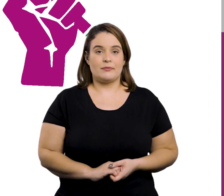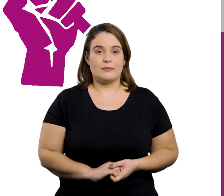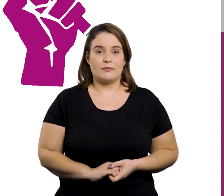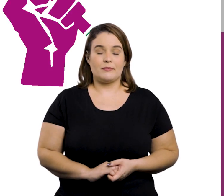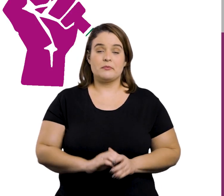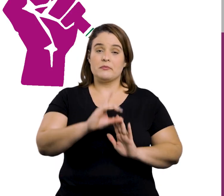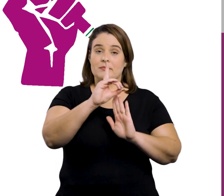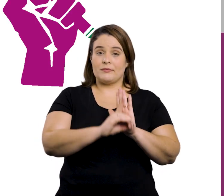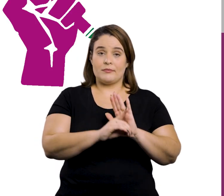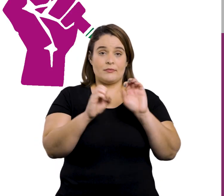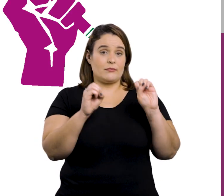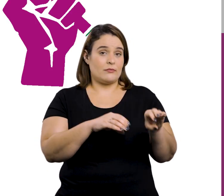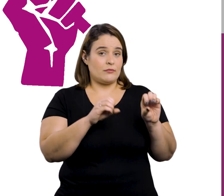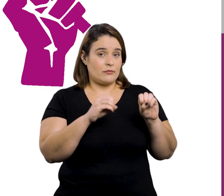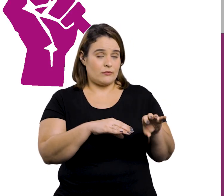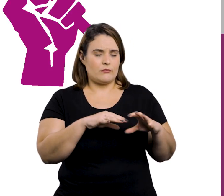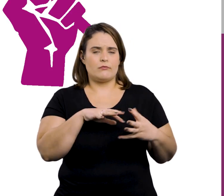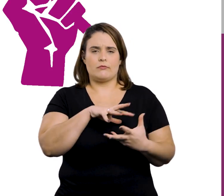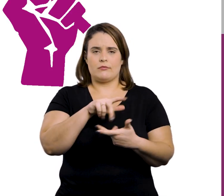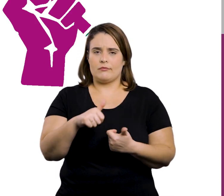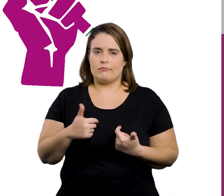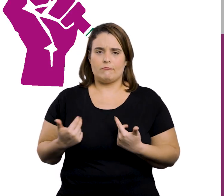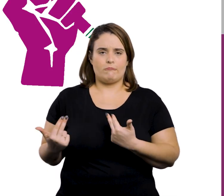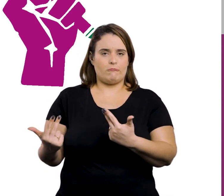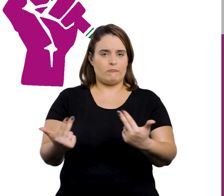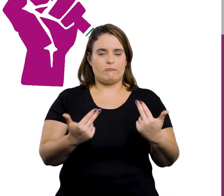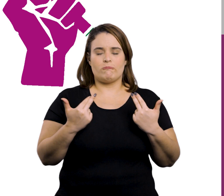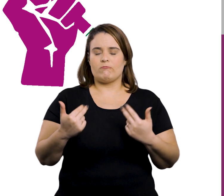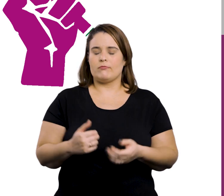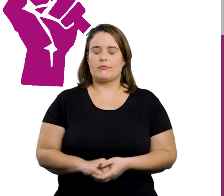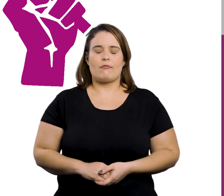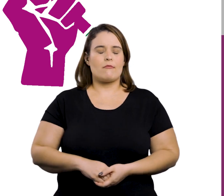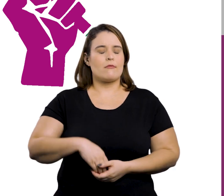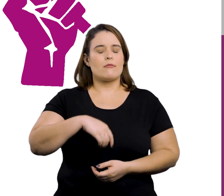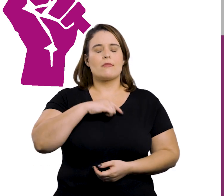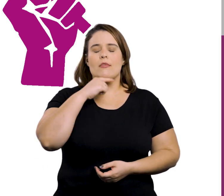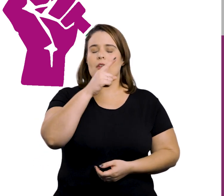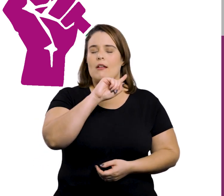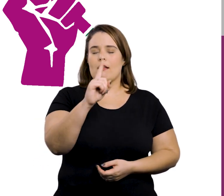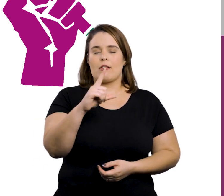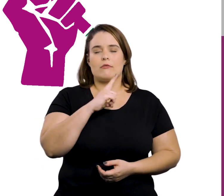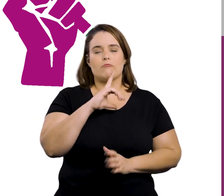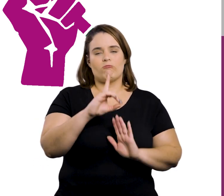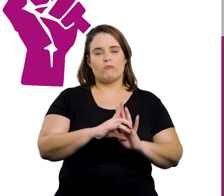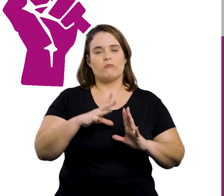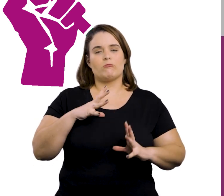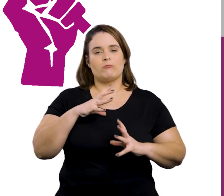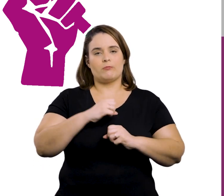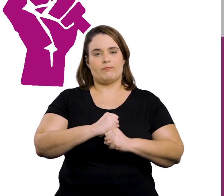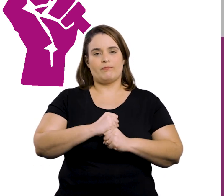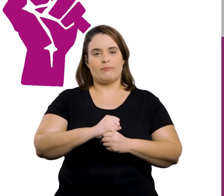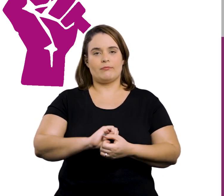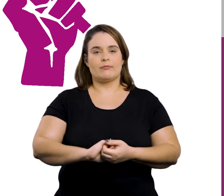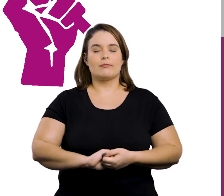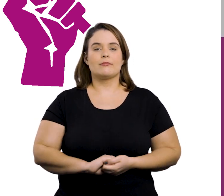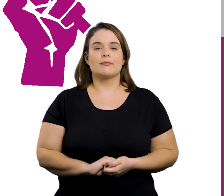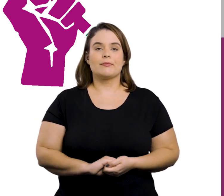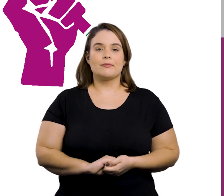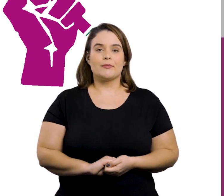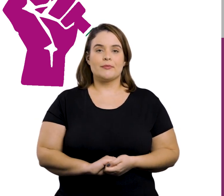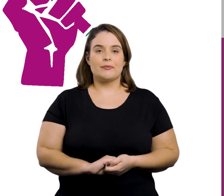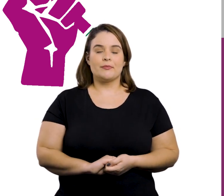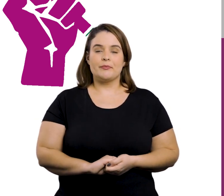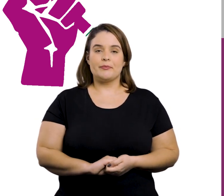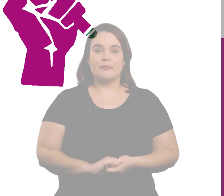Abre aspas. Se o direito à educação não for universal, ninguém estará a salvo e tampouco será pleno.